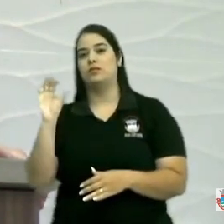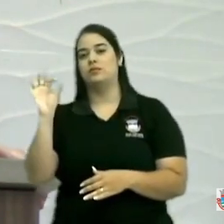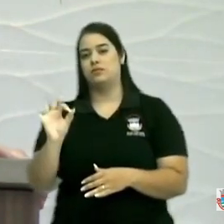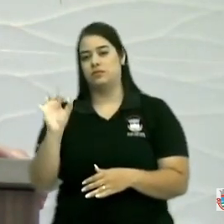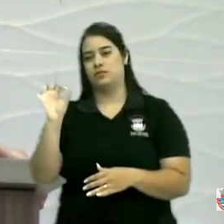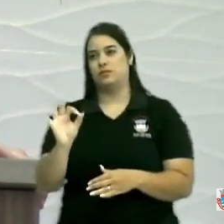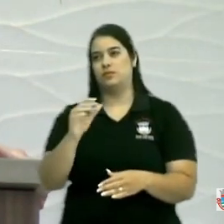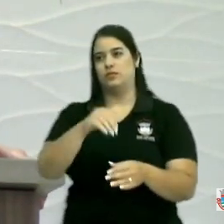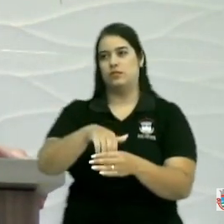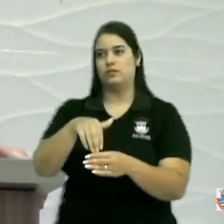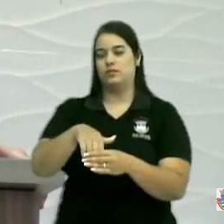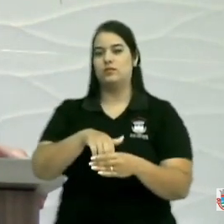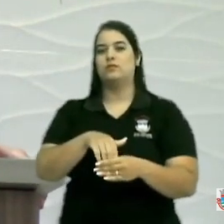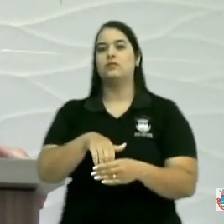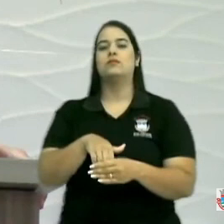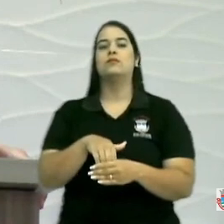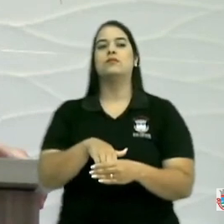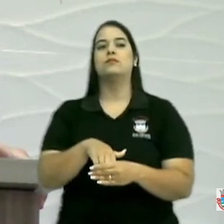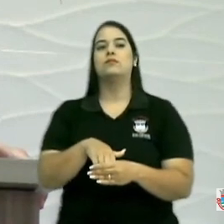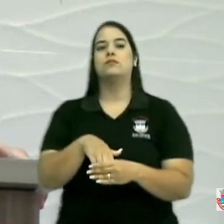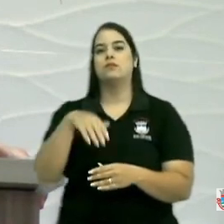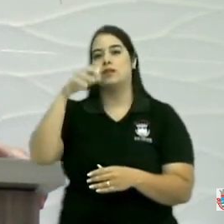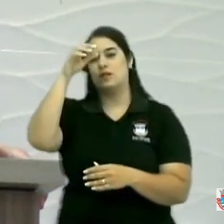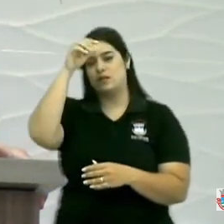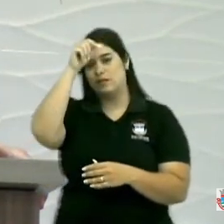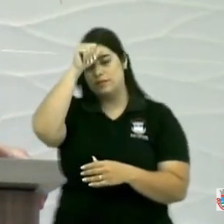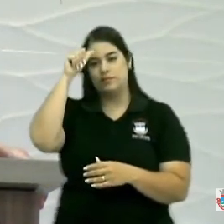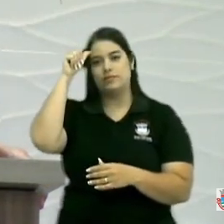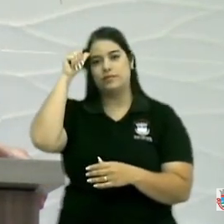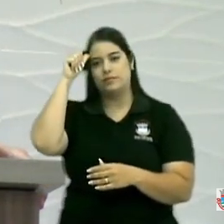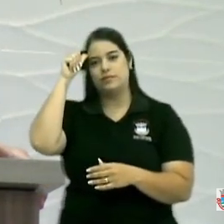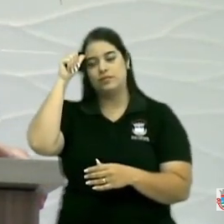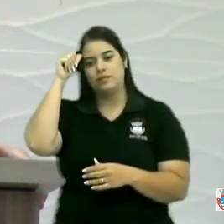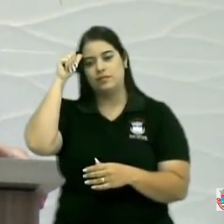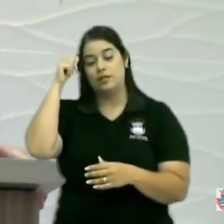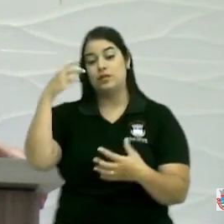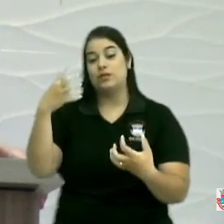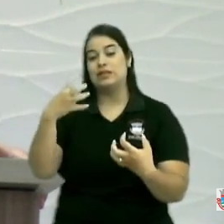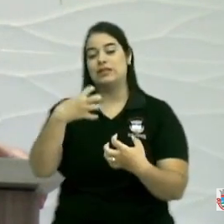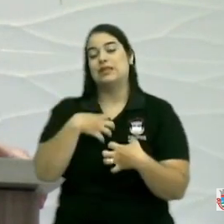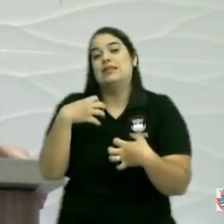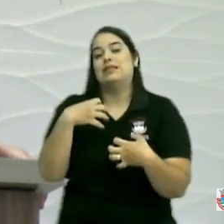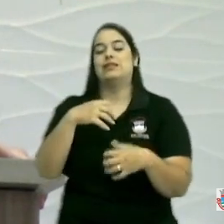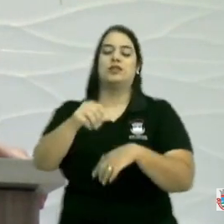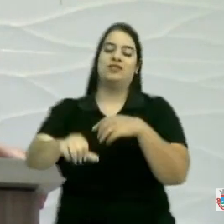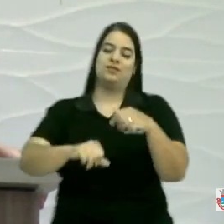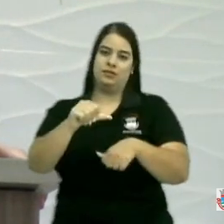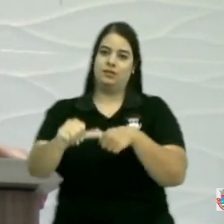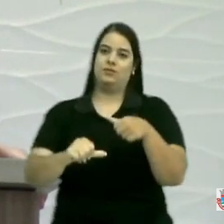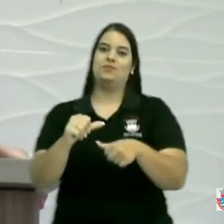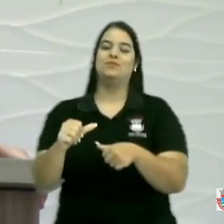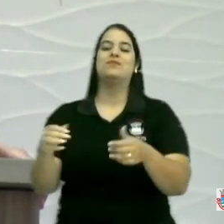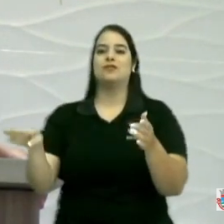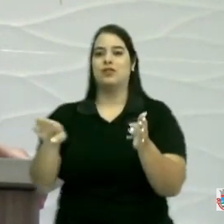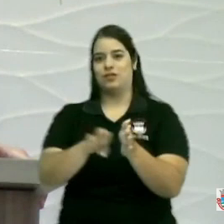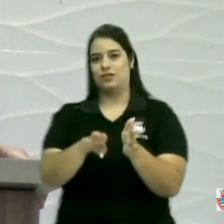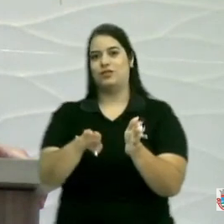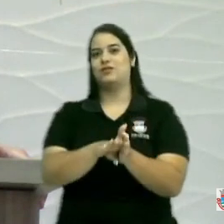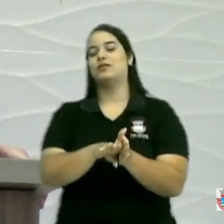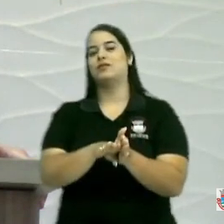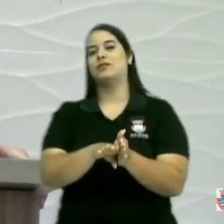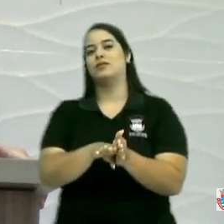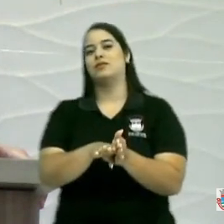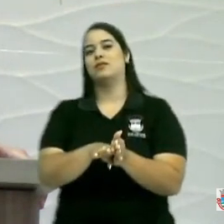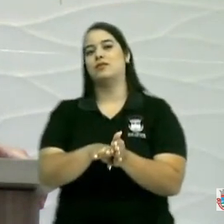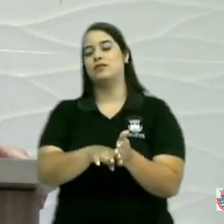última eleição declarou-se batisté, declarou-se com sentimento de mudança. E agora, graças a Deus, vai chegar algo, né,